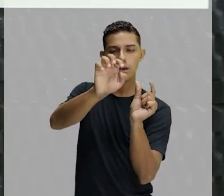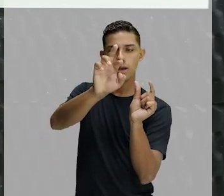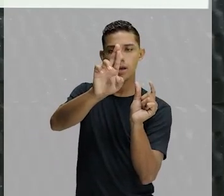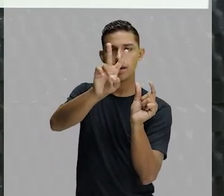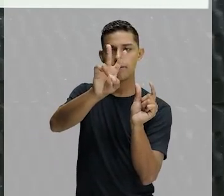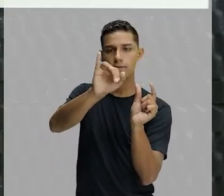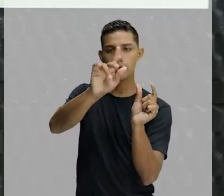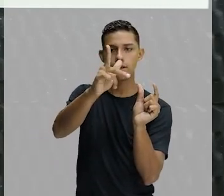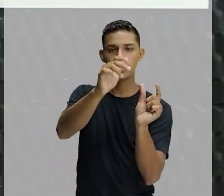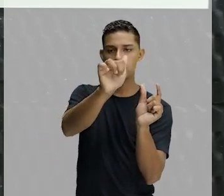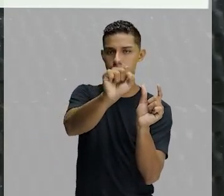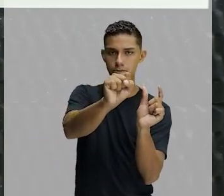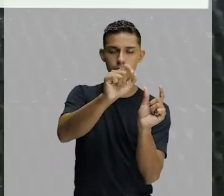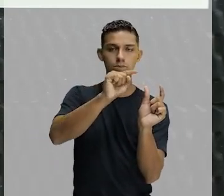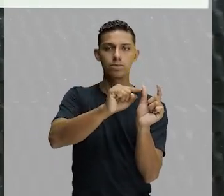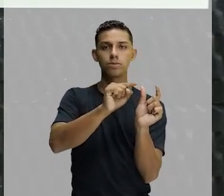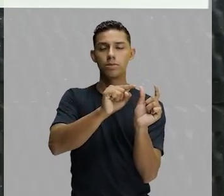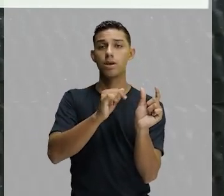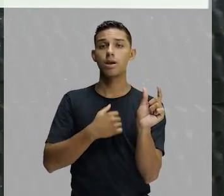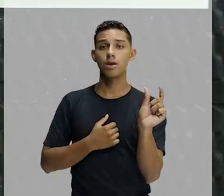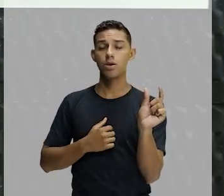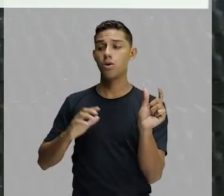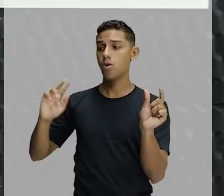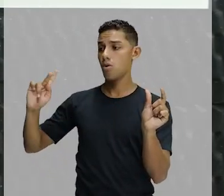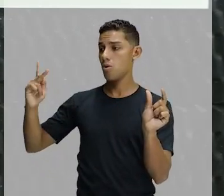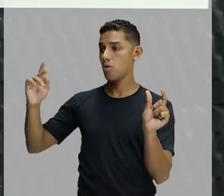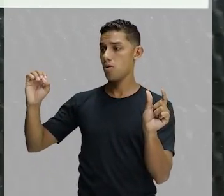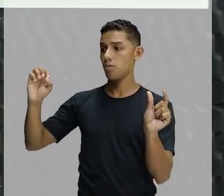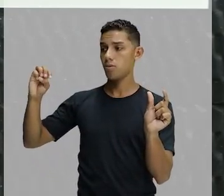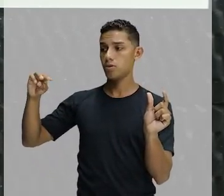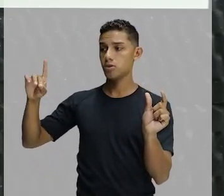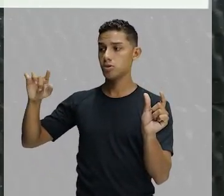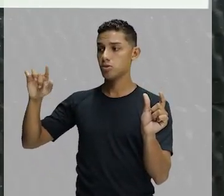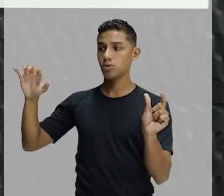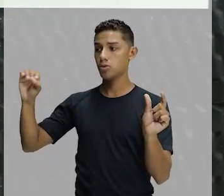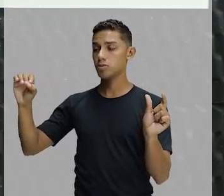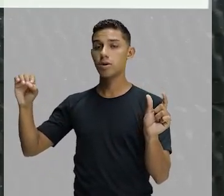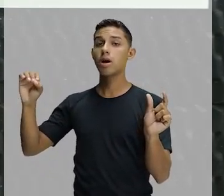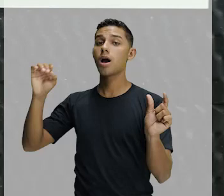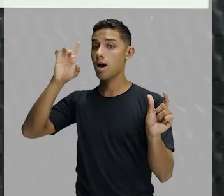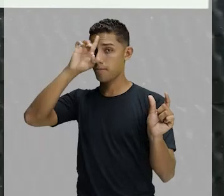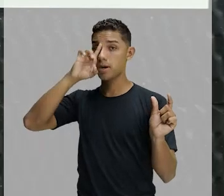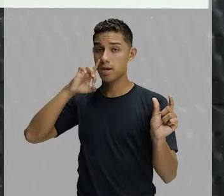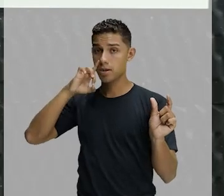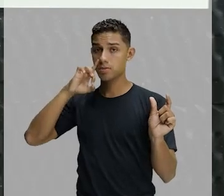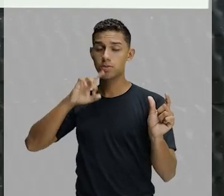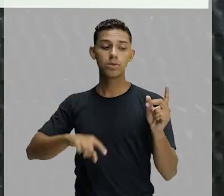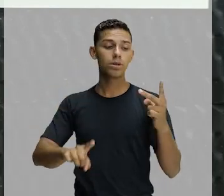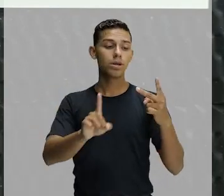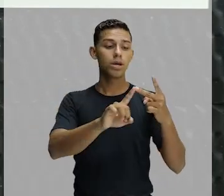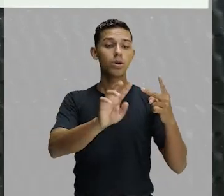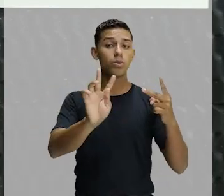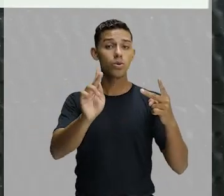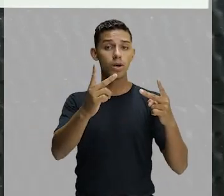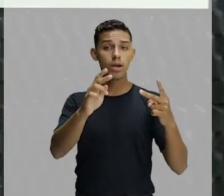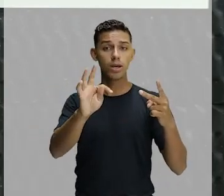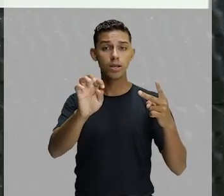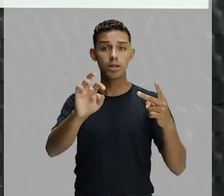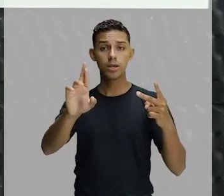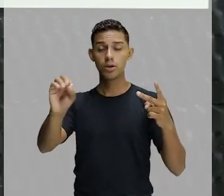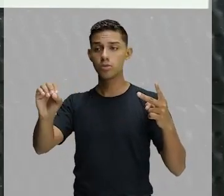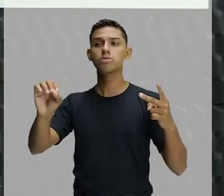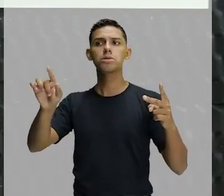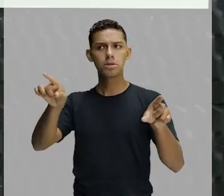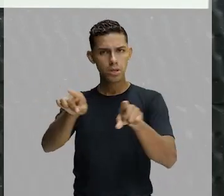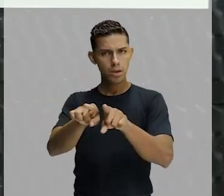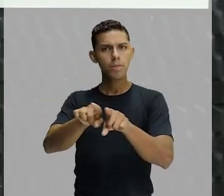eram homozigoto dominante, ele era amarelo, e os indivíduos heterozigotos eram amarelos também. Então, eu tinha 3 indivíduos